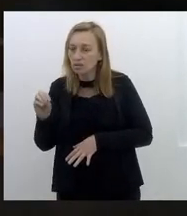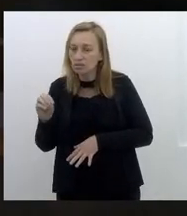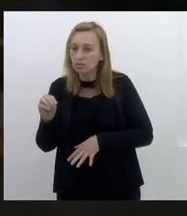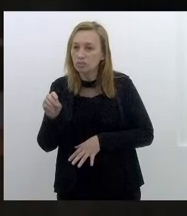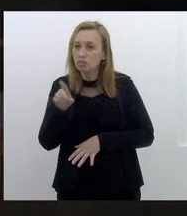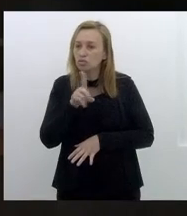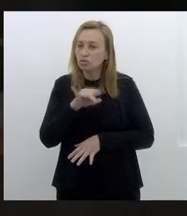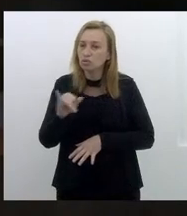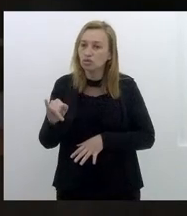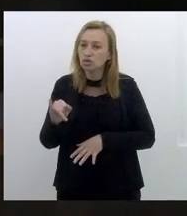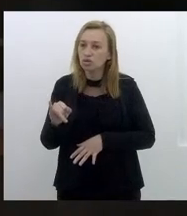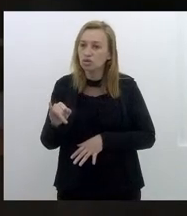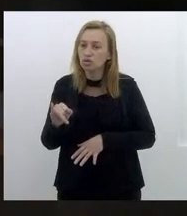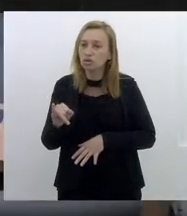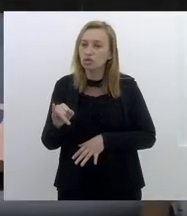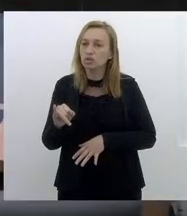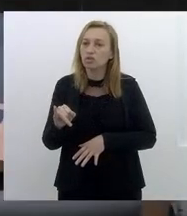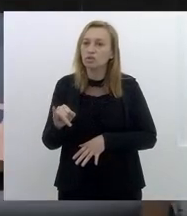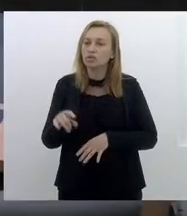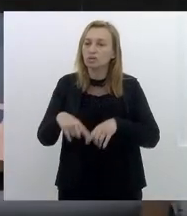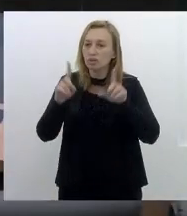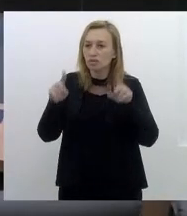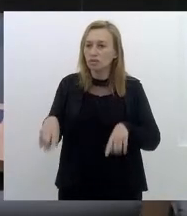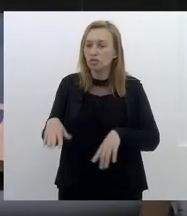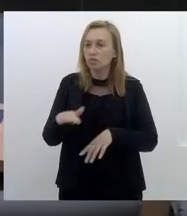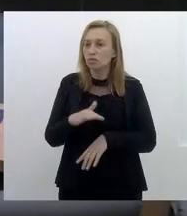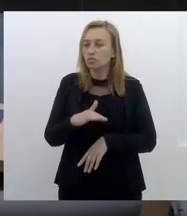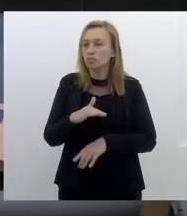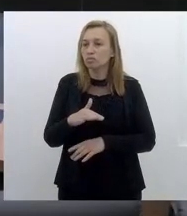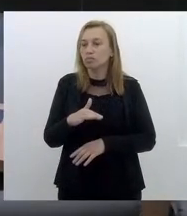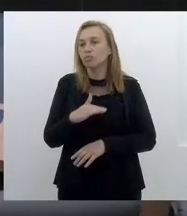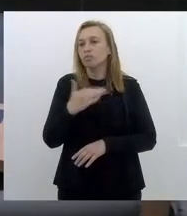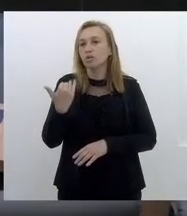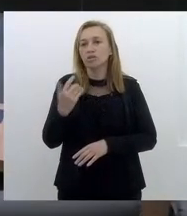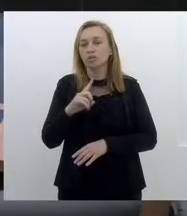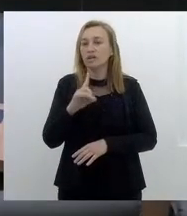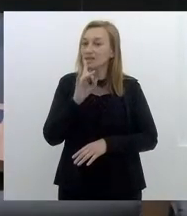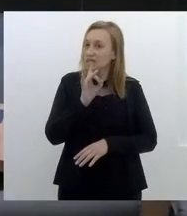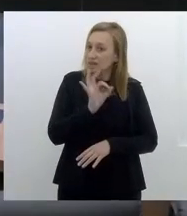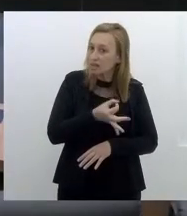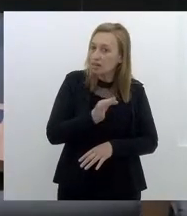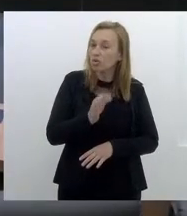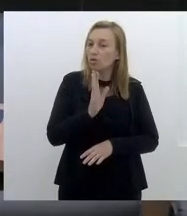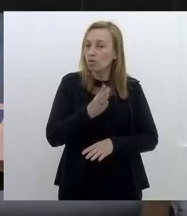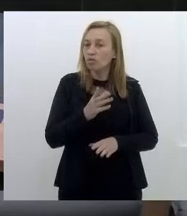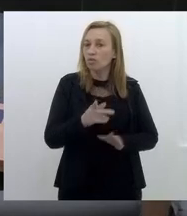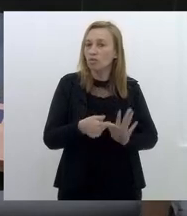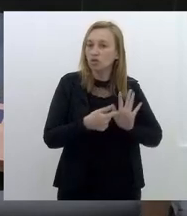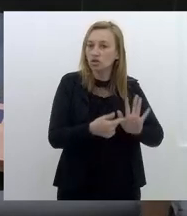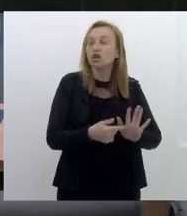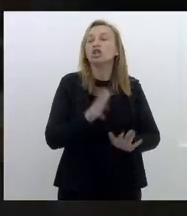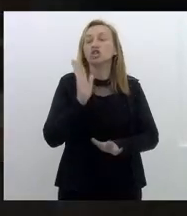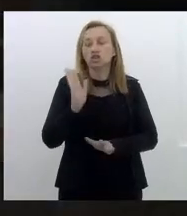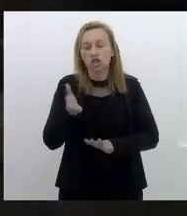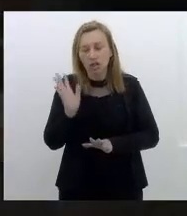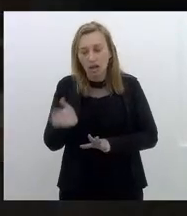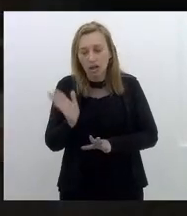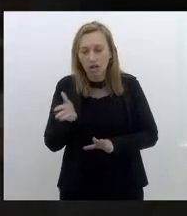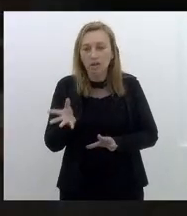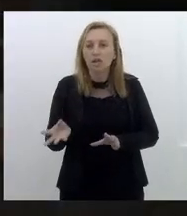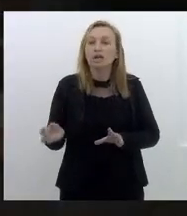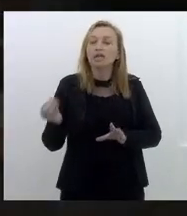Servidor Tá então não é exatamente como foi colocado tá já tem tá saindo